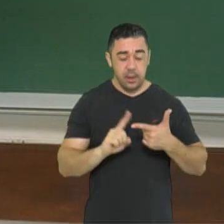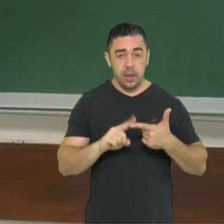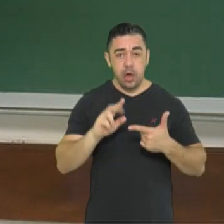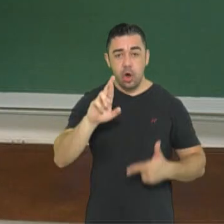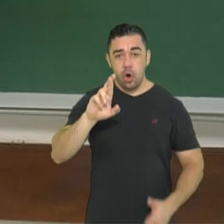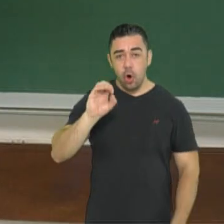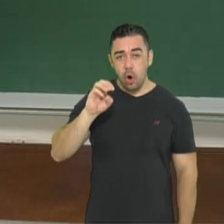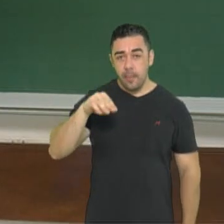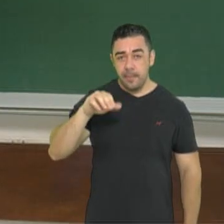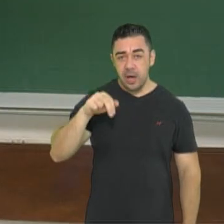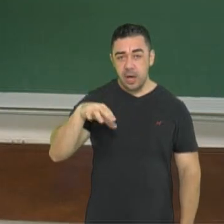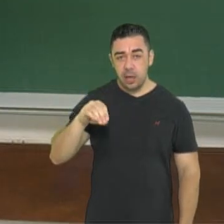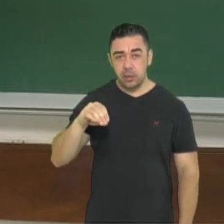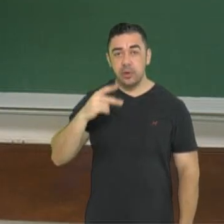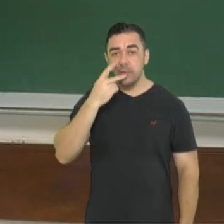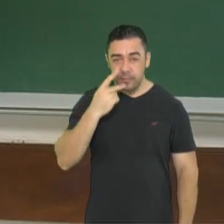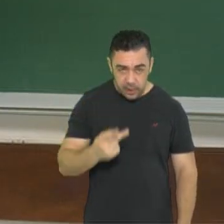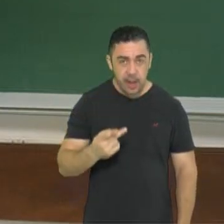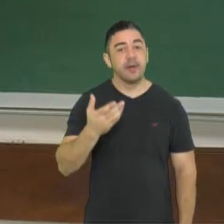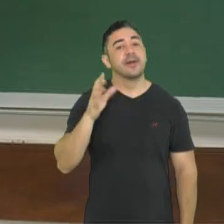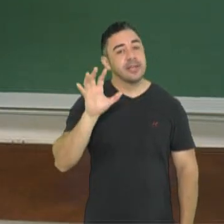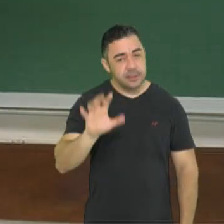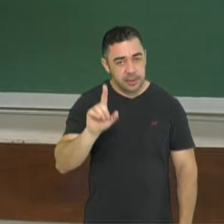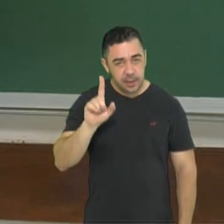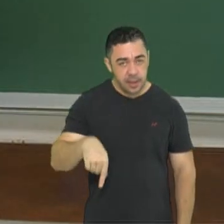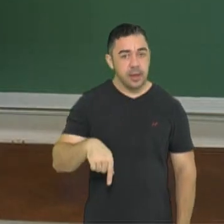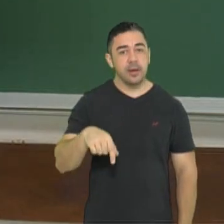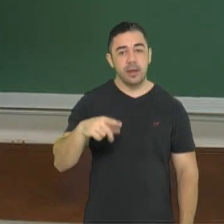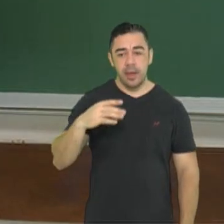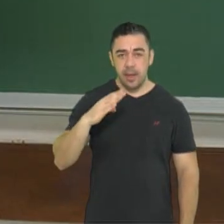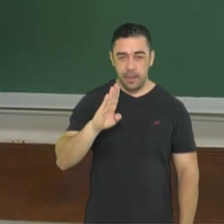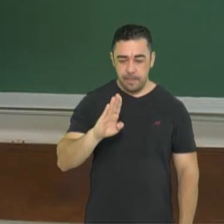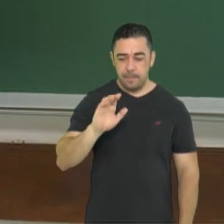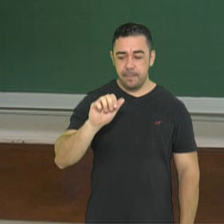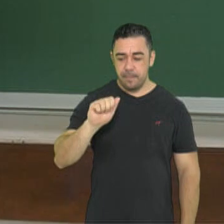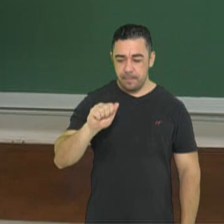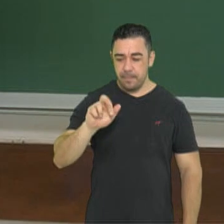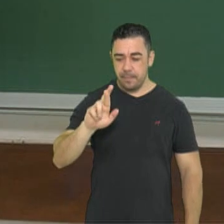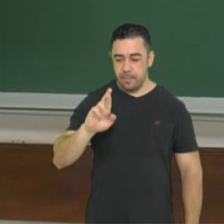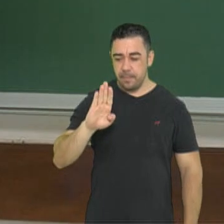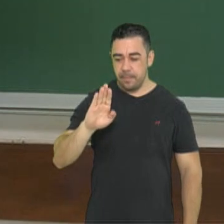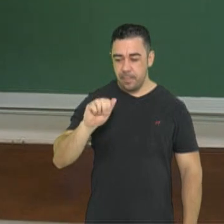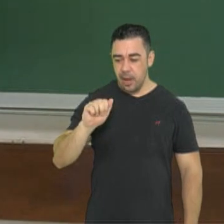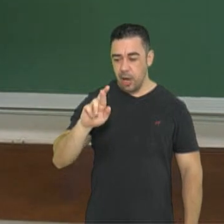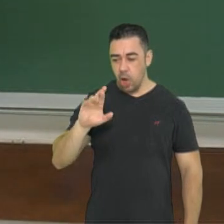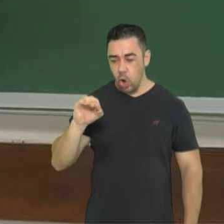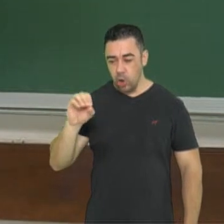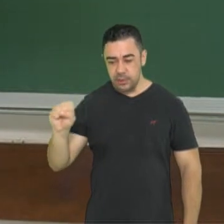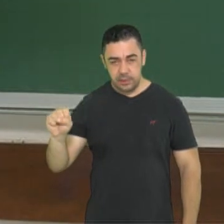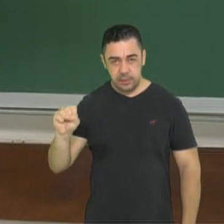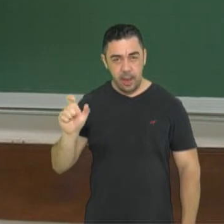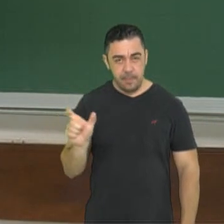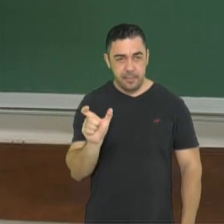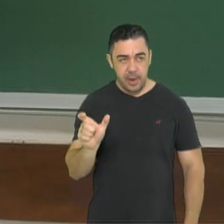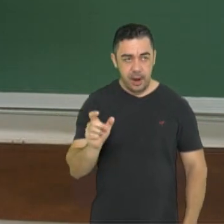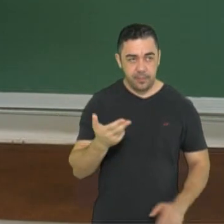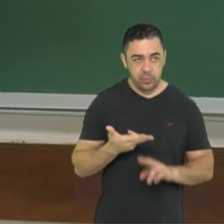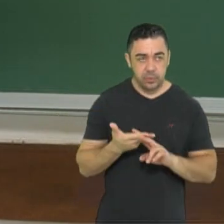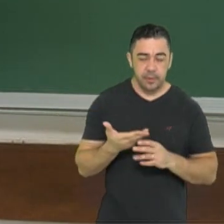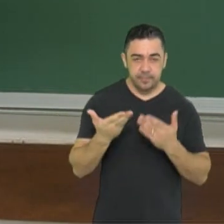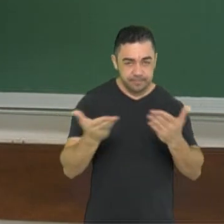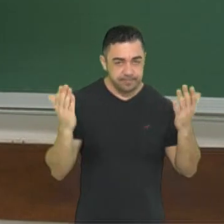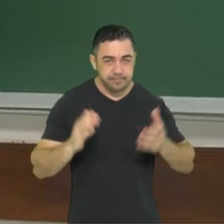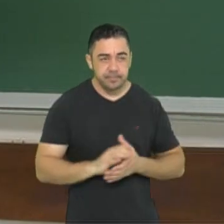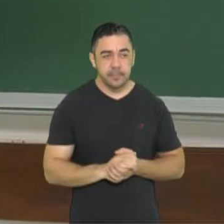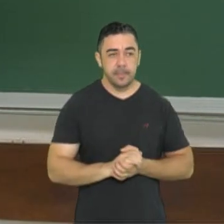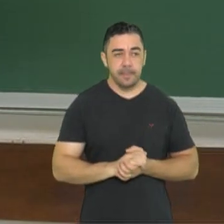de... Muito bem! De bárbaros! Claro que vocês acertaram em casa de vocês aí. Muito bom! E